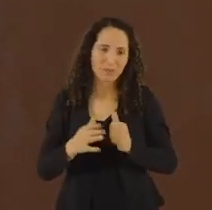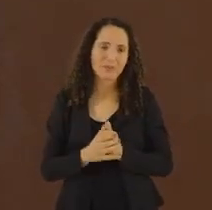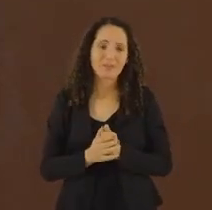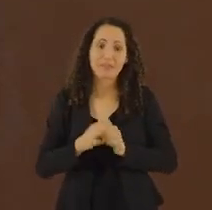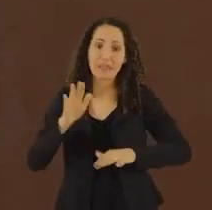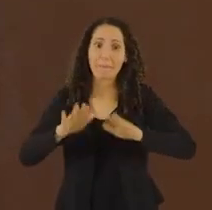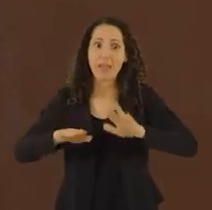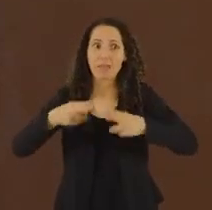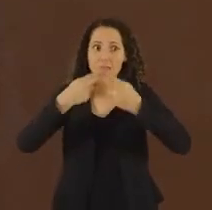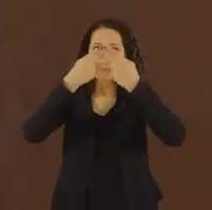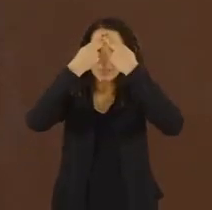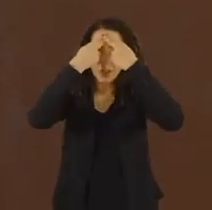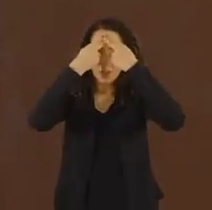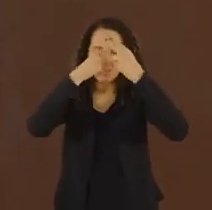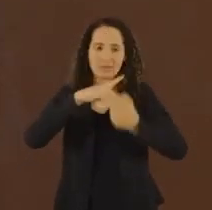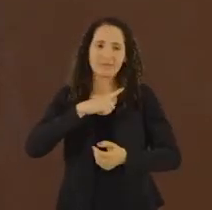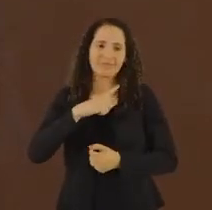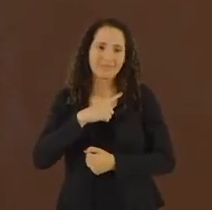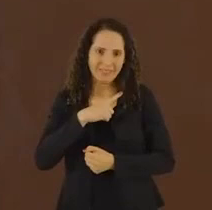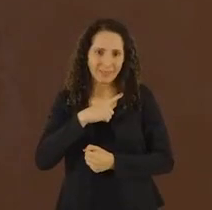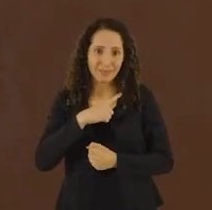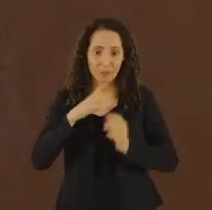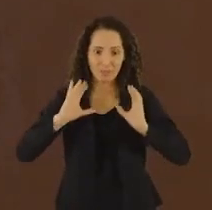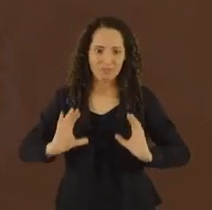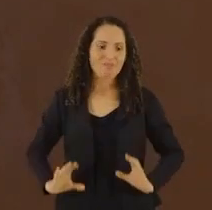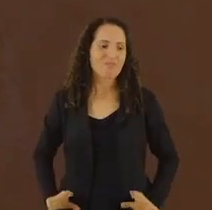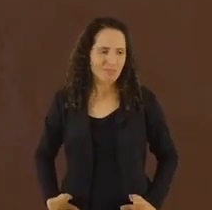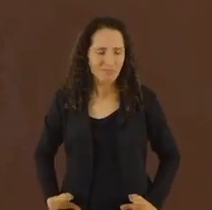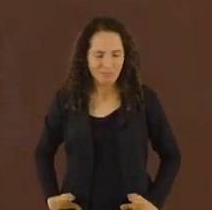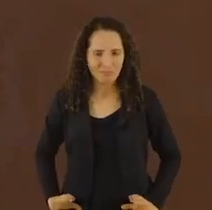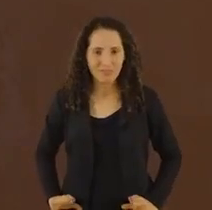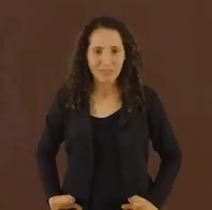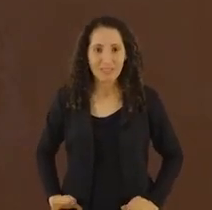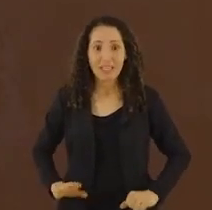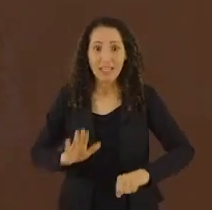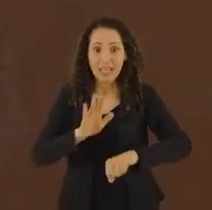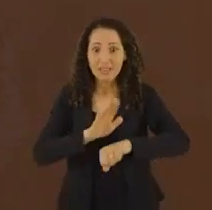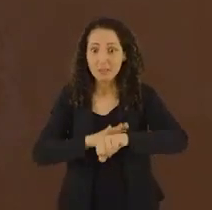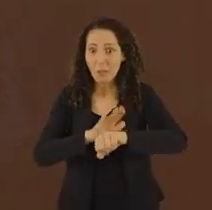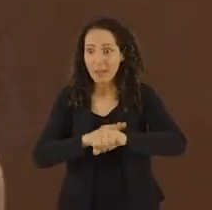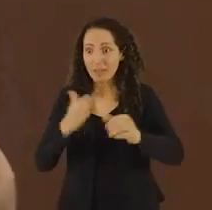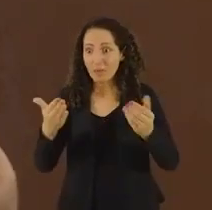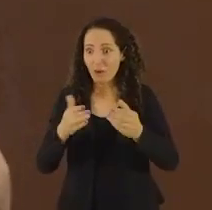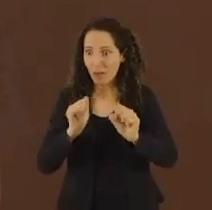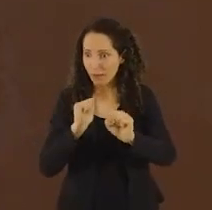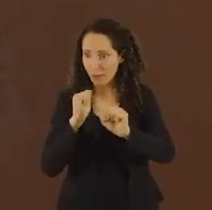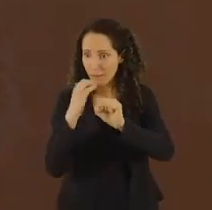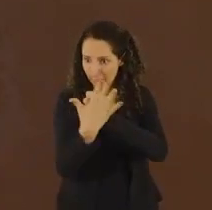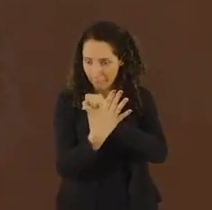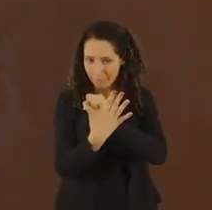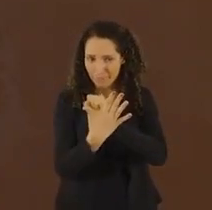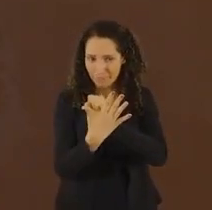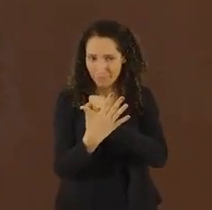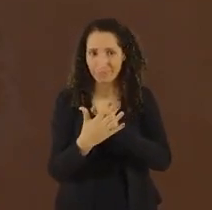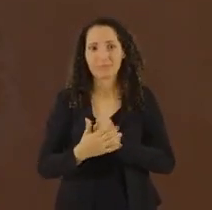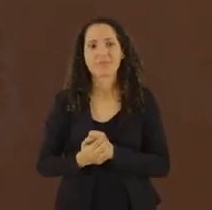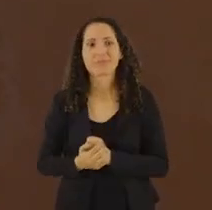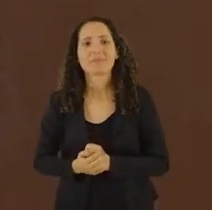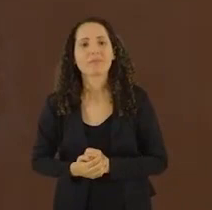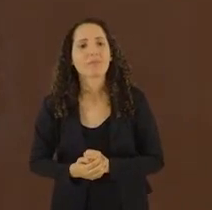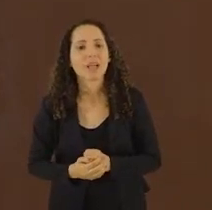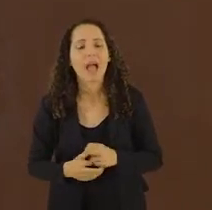da intensidade do trauma e o que nós estamos vivendo a o Jura é uma